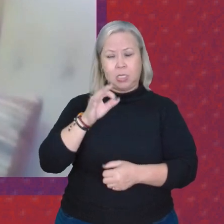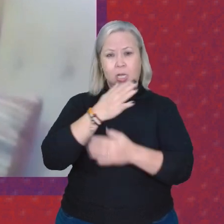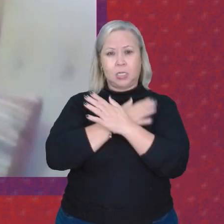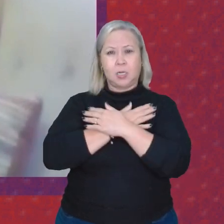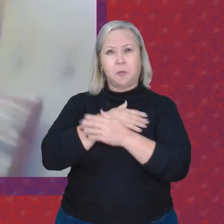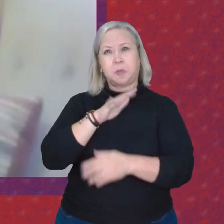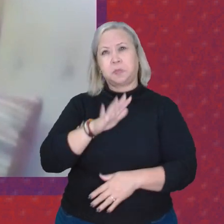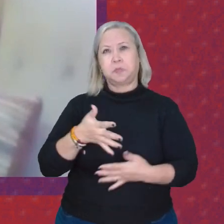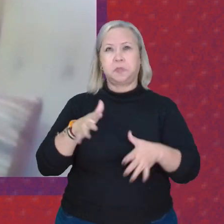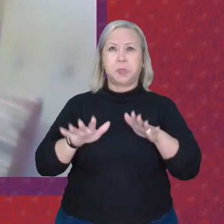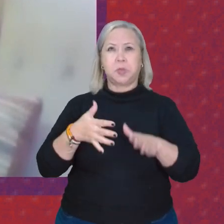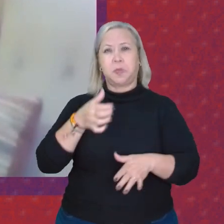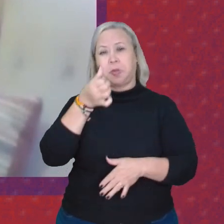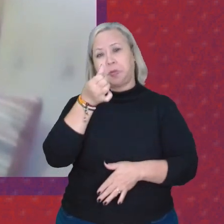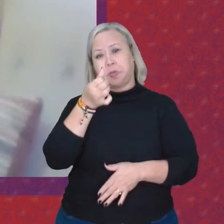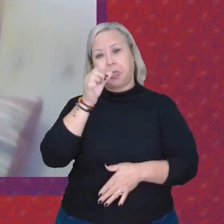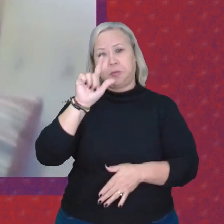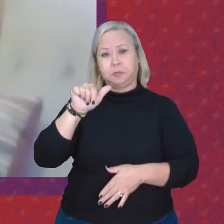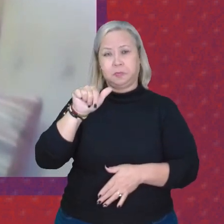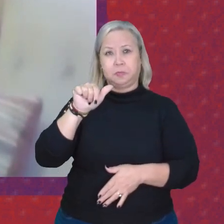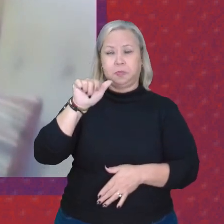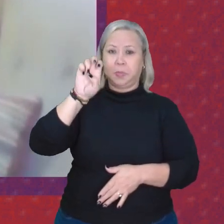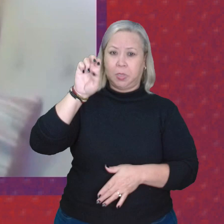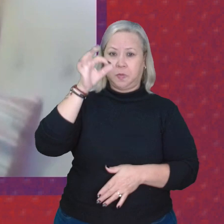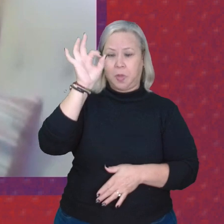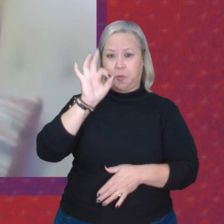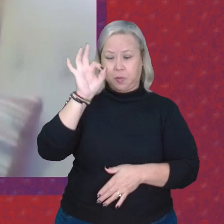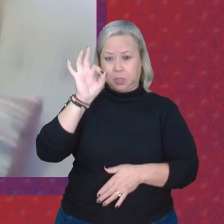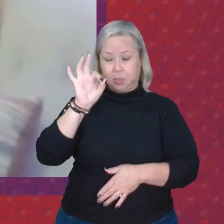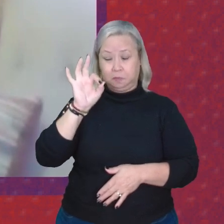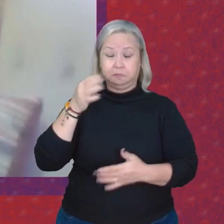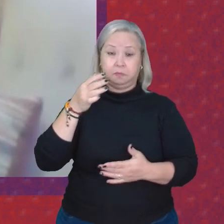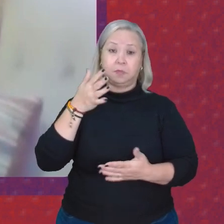de 6,5%, e essa taxa